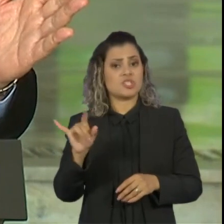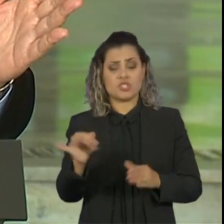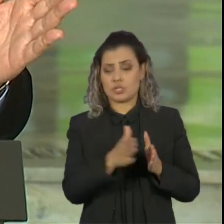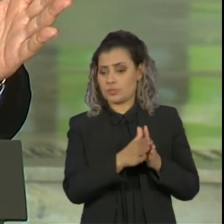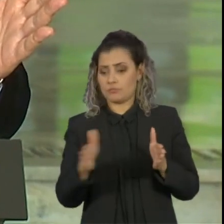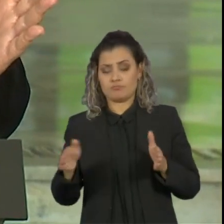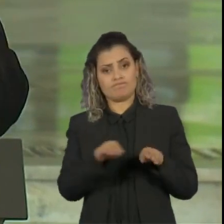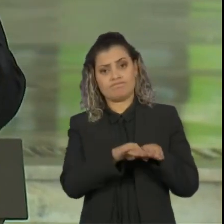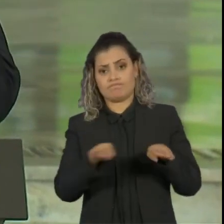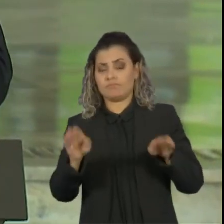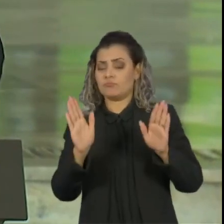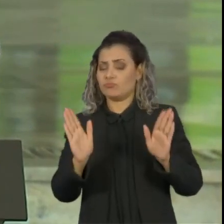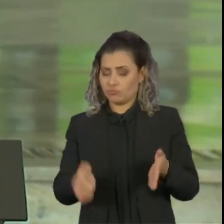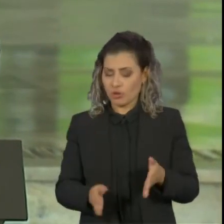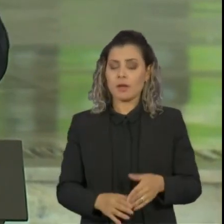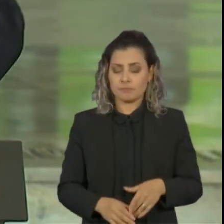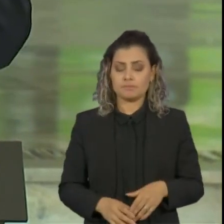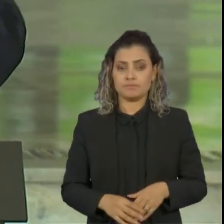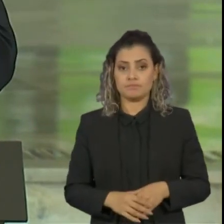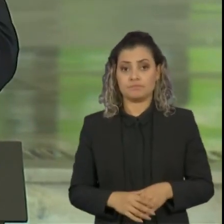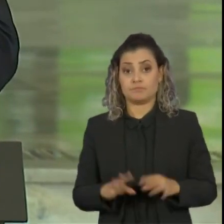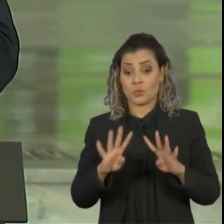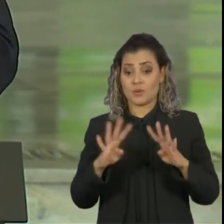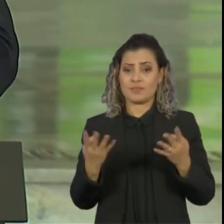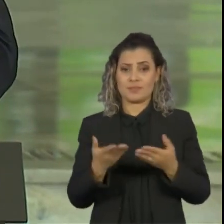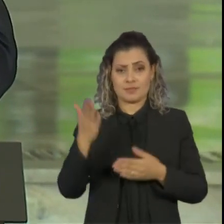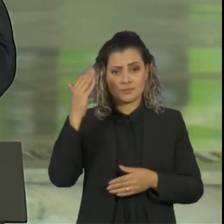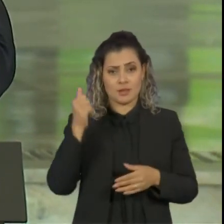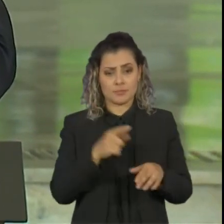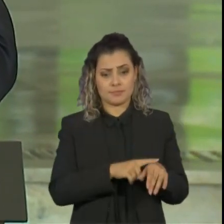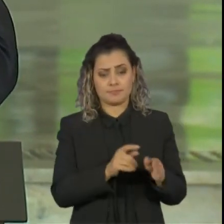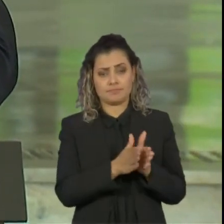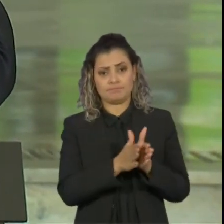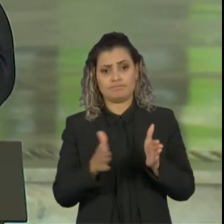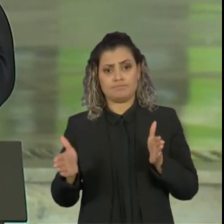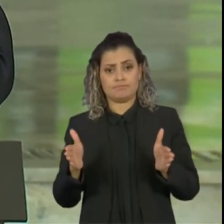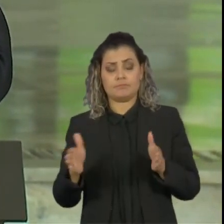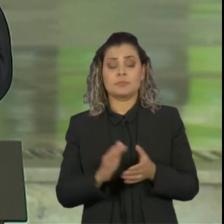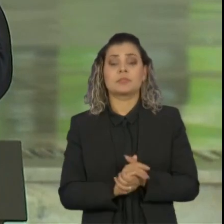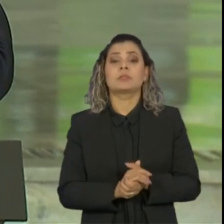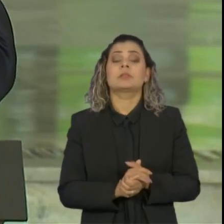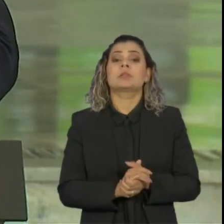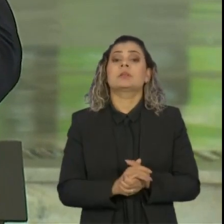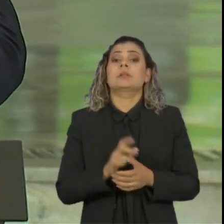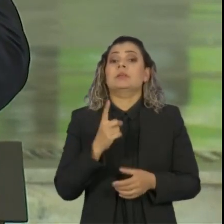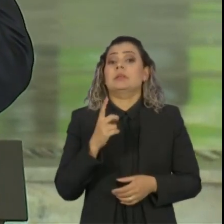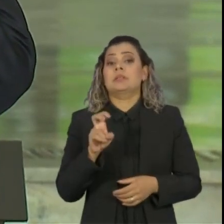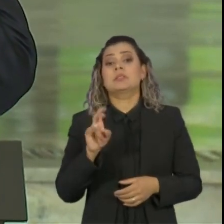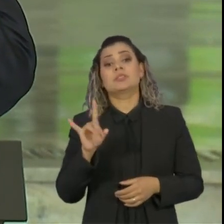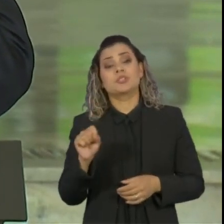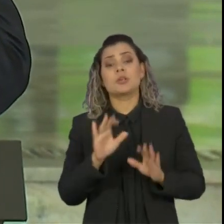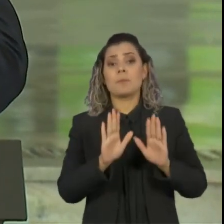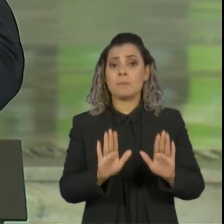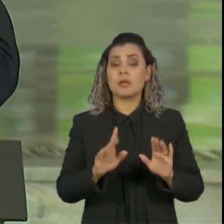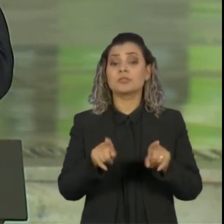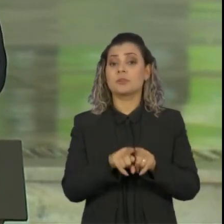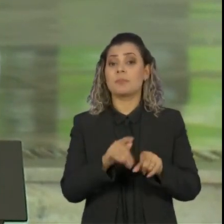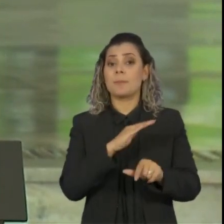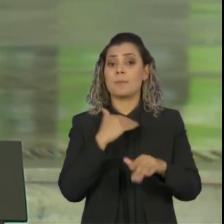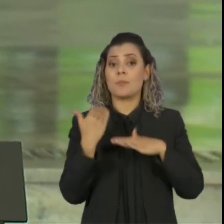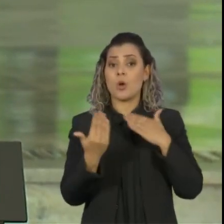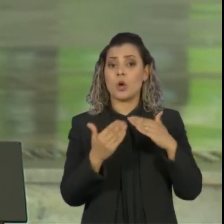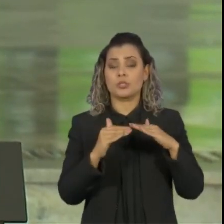partir da última quarentena. Então, dentro disso, nós estamos em óbitos, principalmente, na